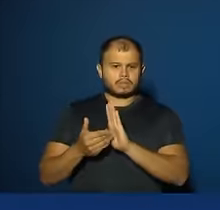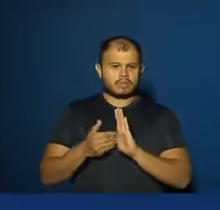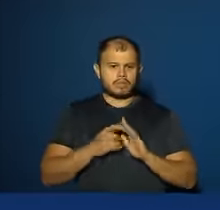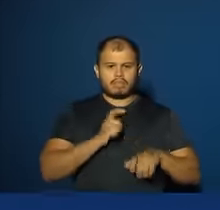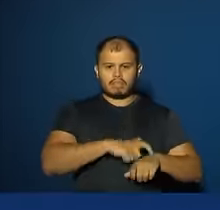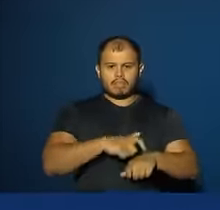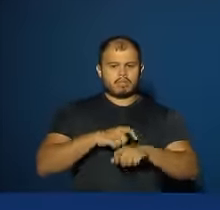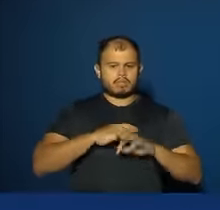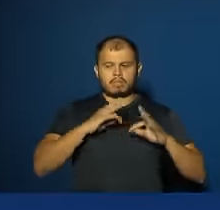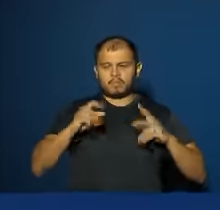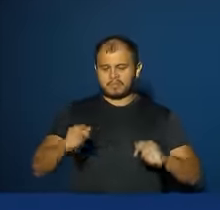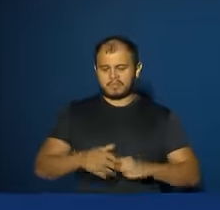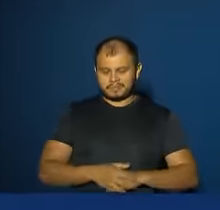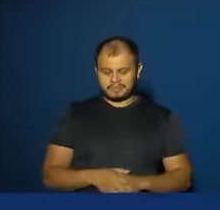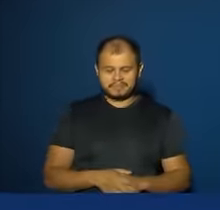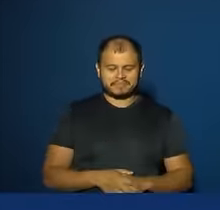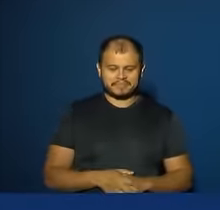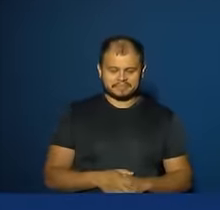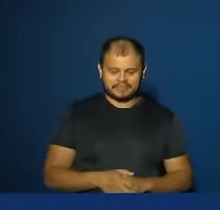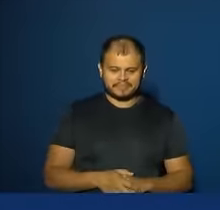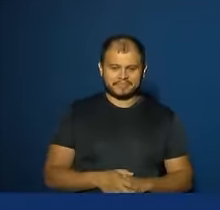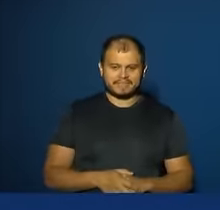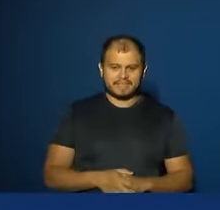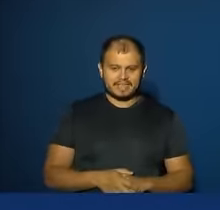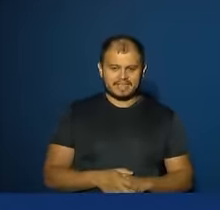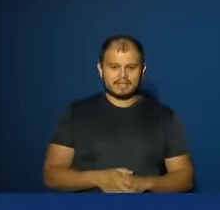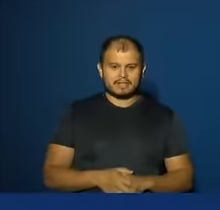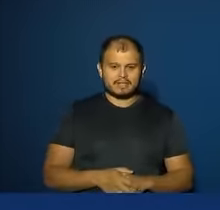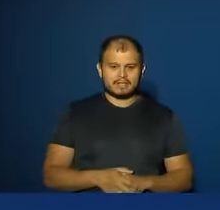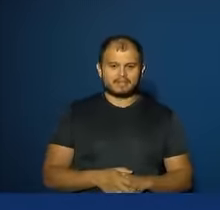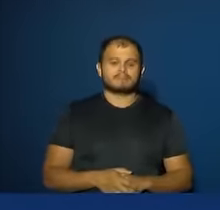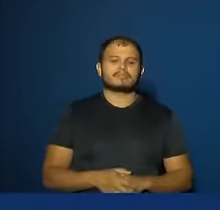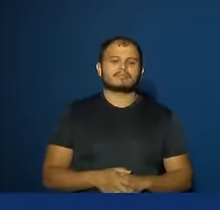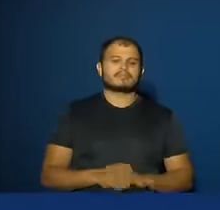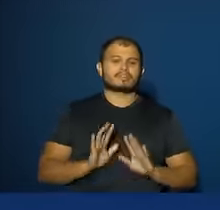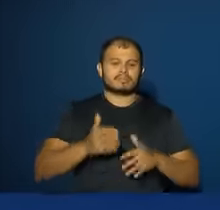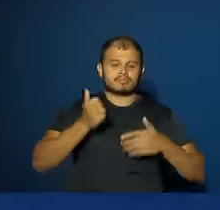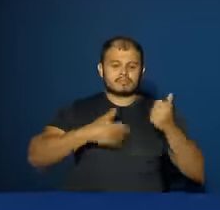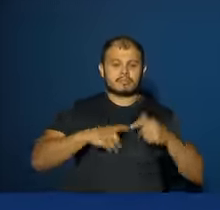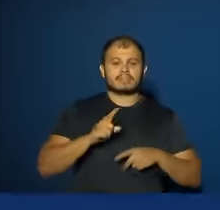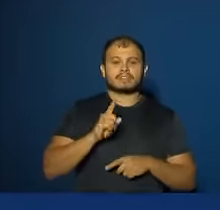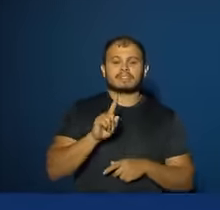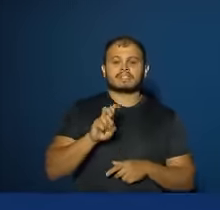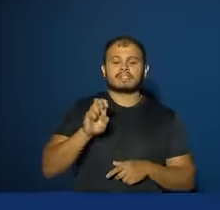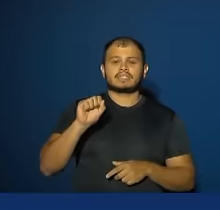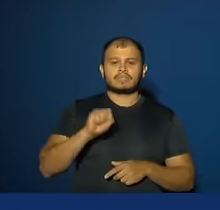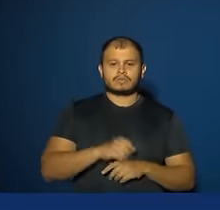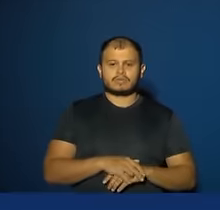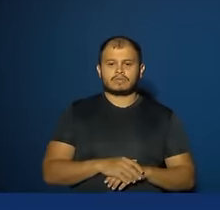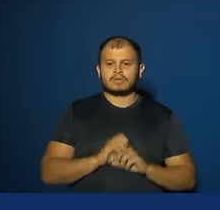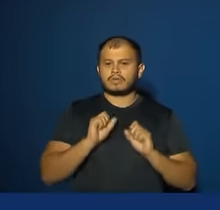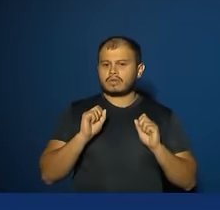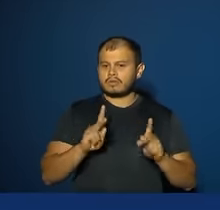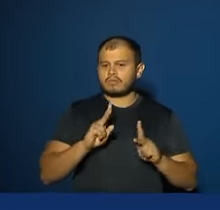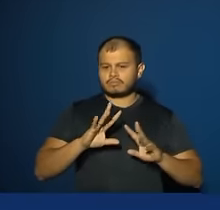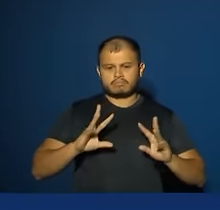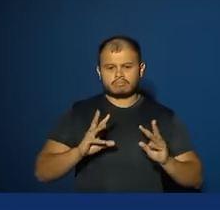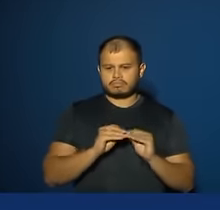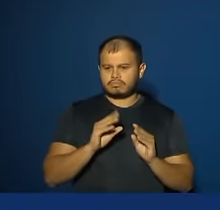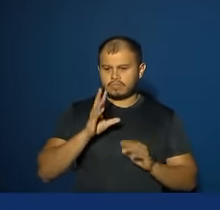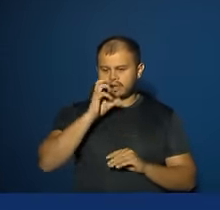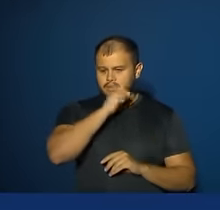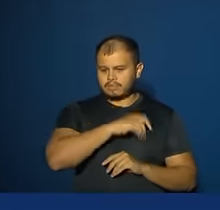Né? Você já falou um pouco de alguns nomes que você gosta, mas você tem 15 segundos. Não, é perfeito, vou ser rápido